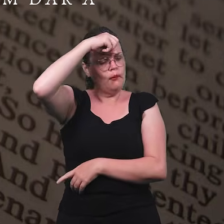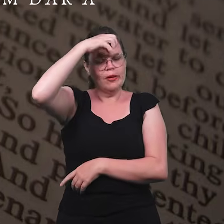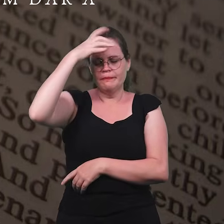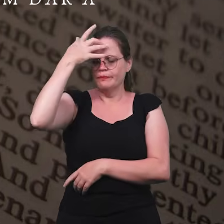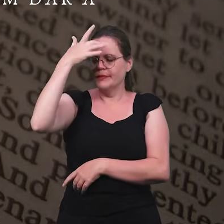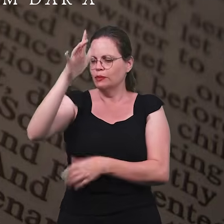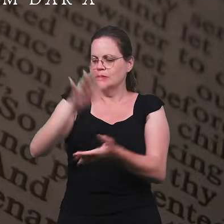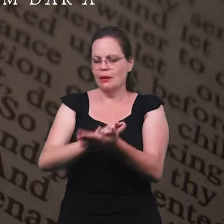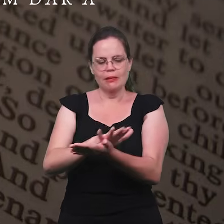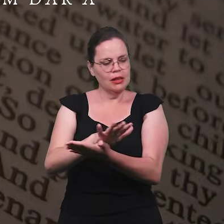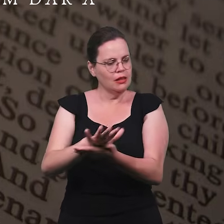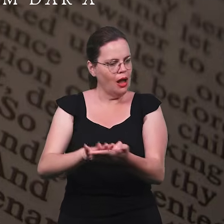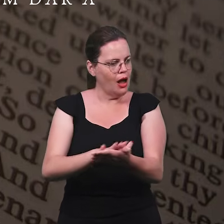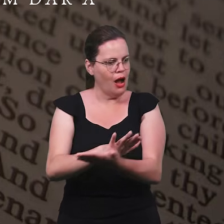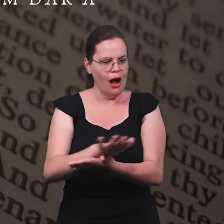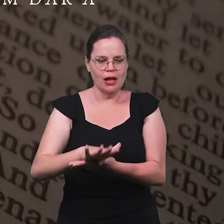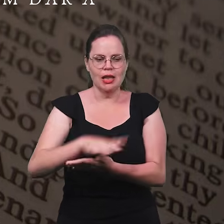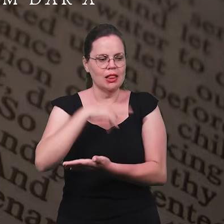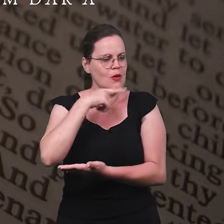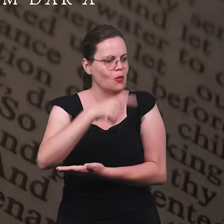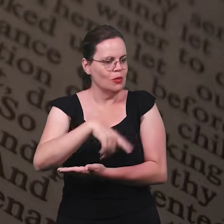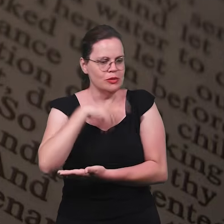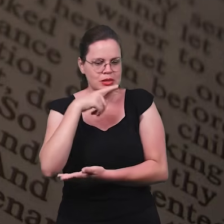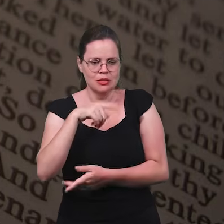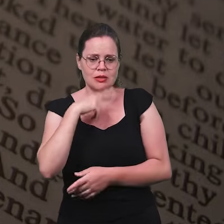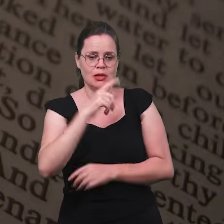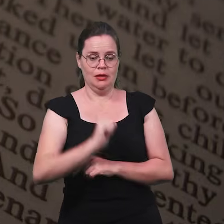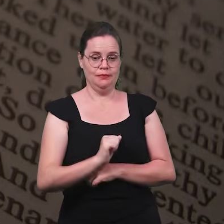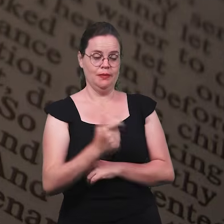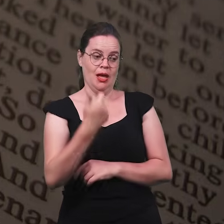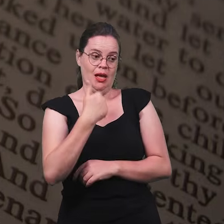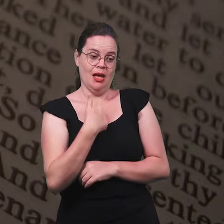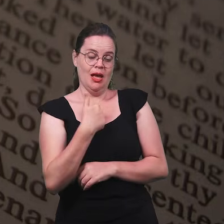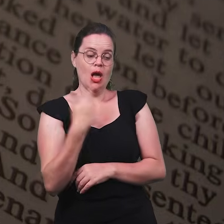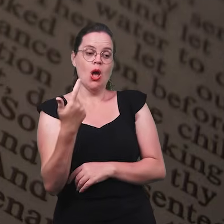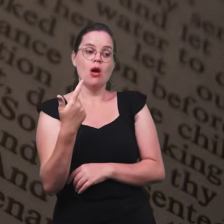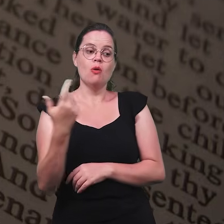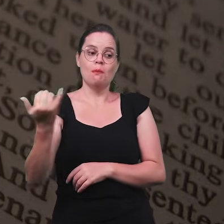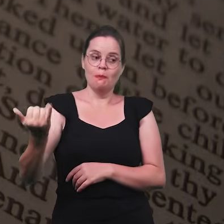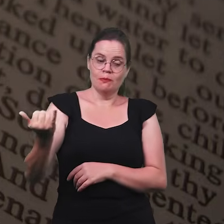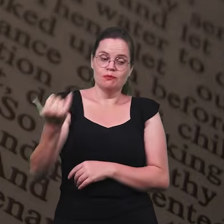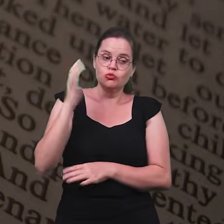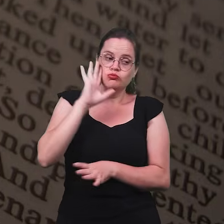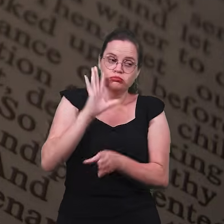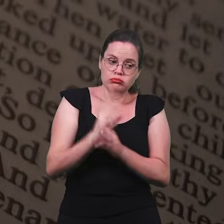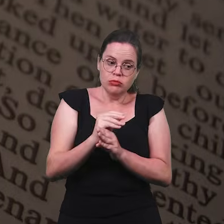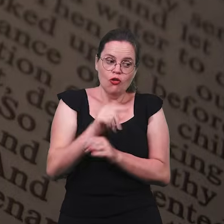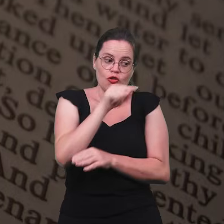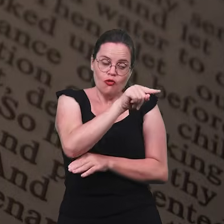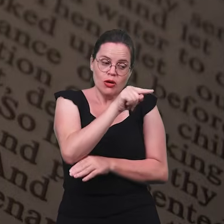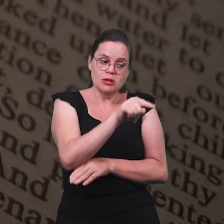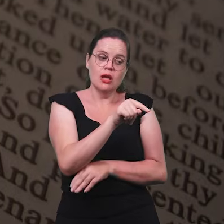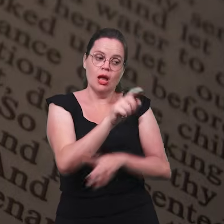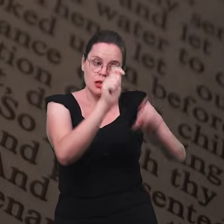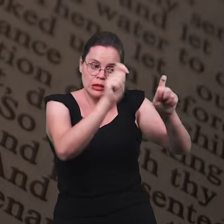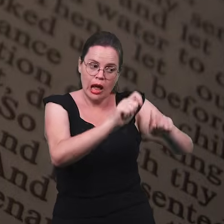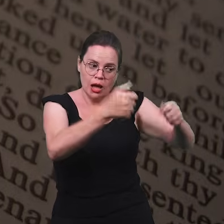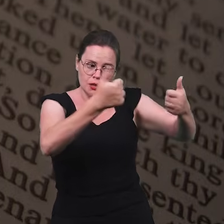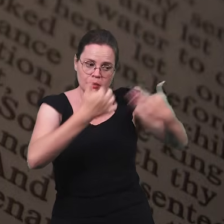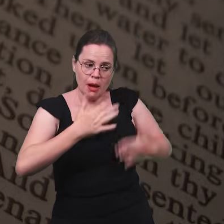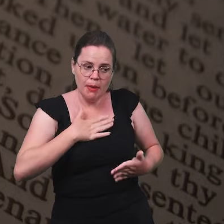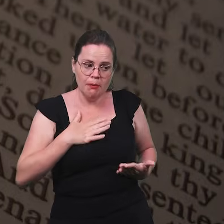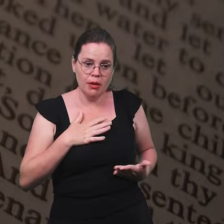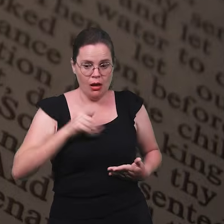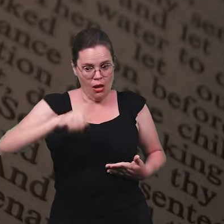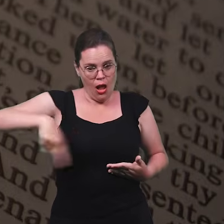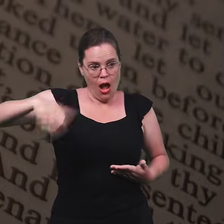dar a interpretação destas palavras. Eu, porém, tenho ouvido dizer de ti que podes dar